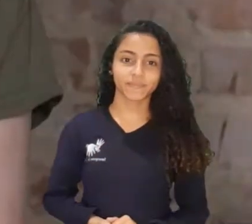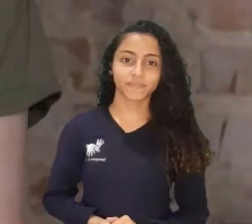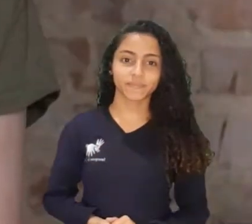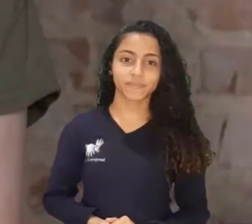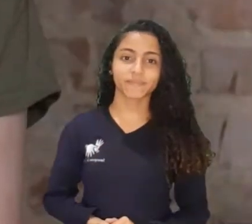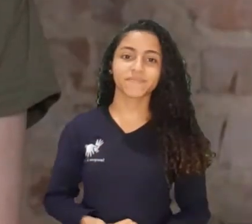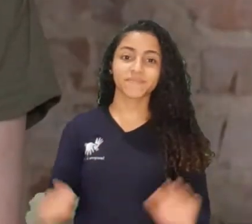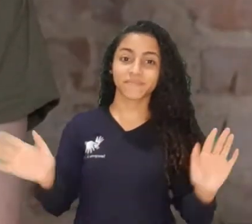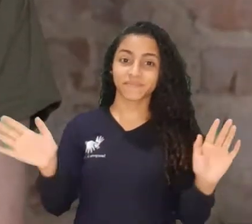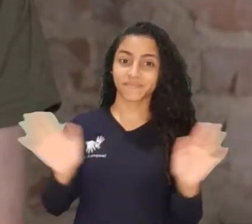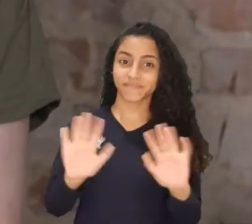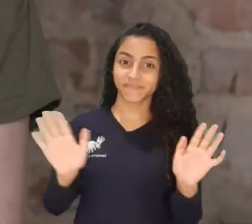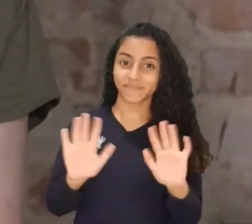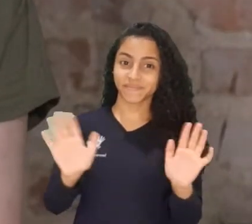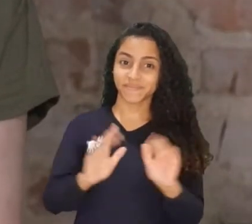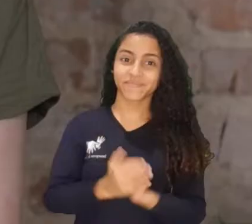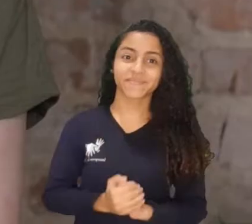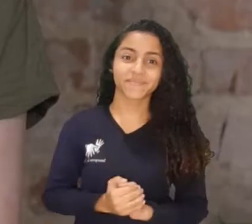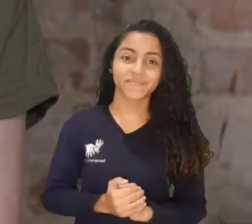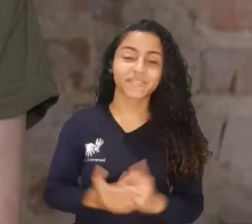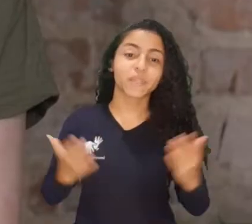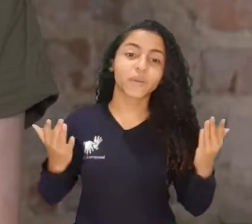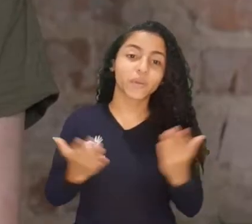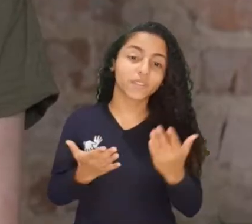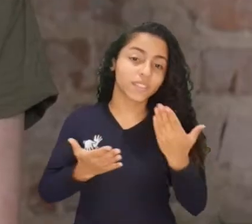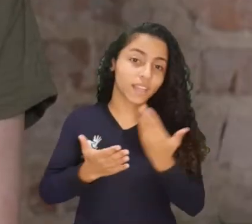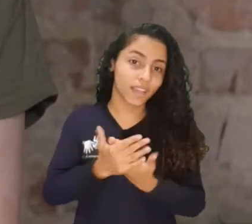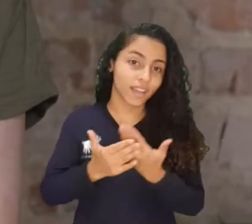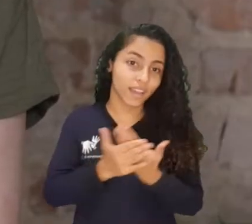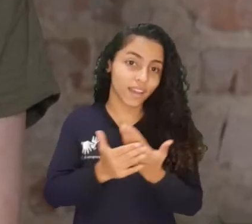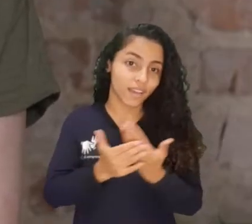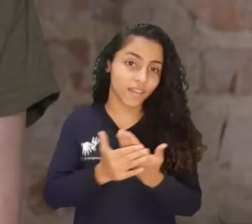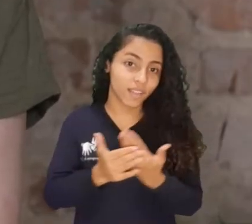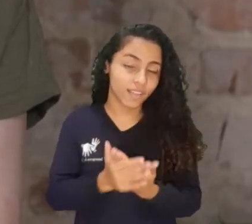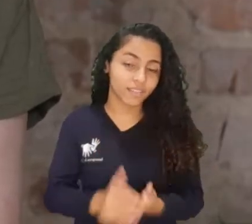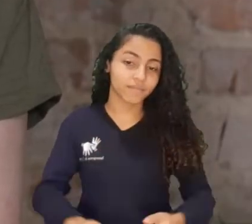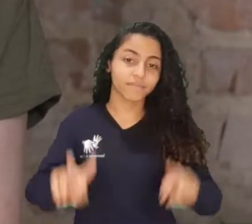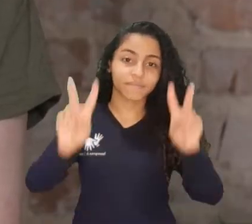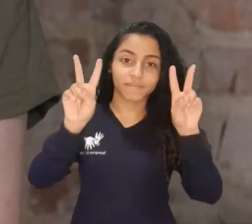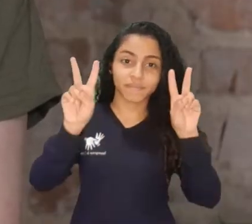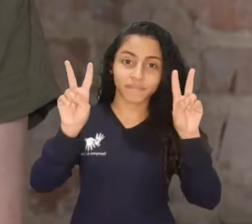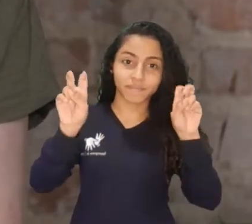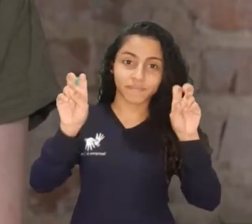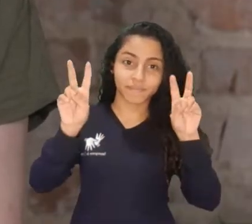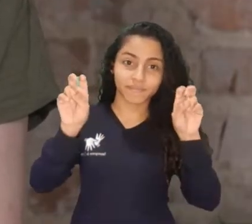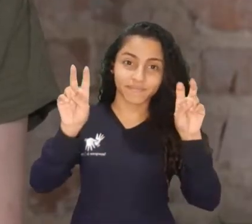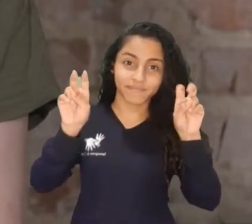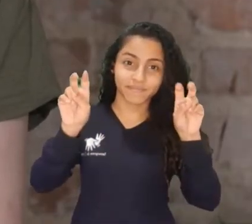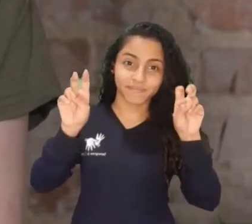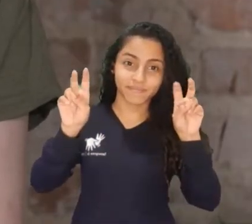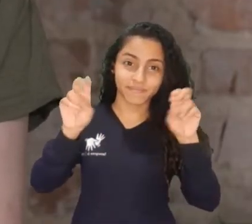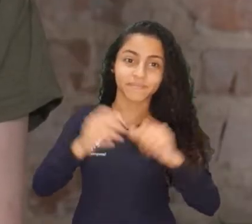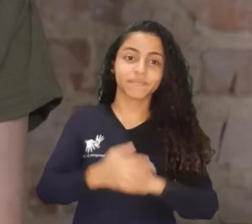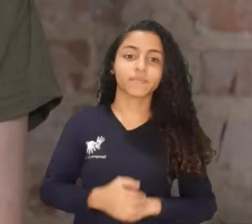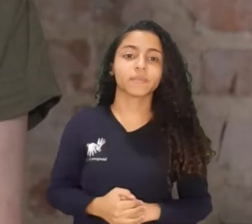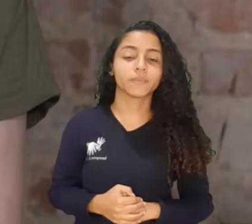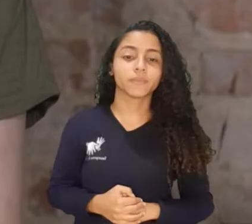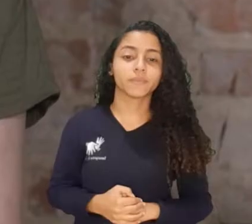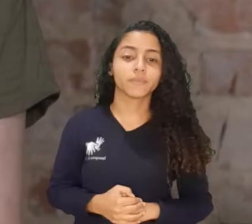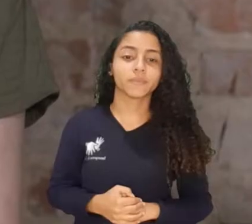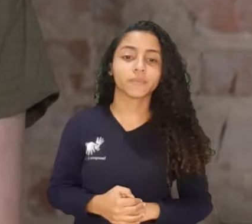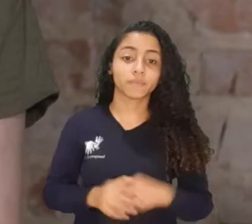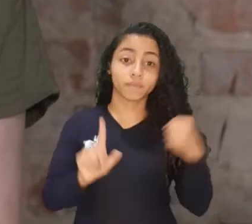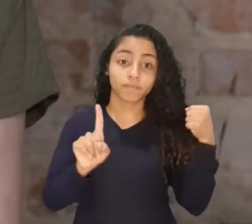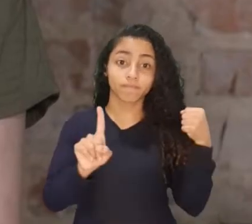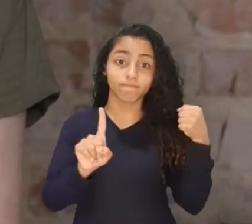Olá, essa nossa aula de hoje vai tratar do tema de impactos